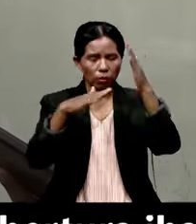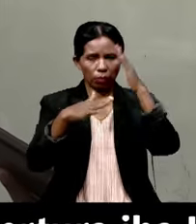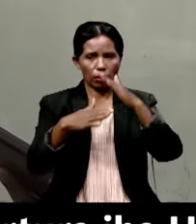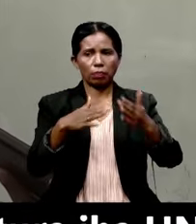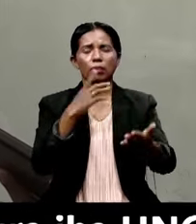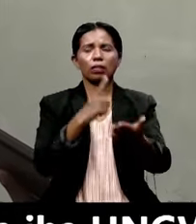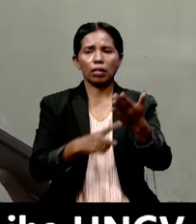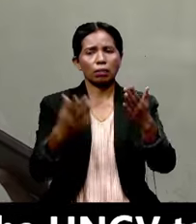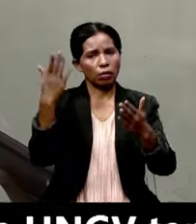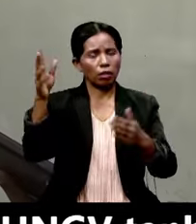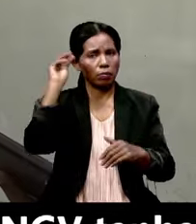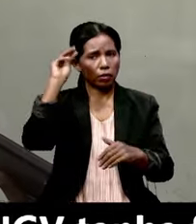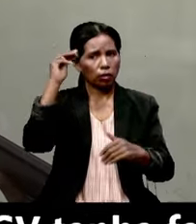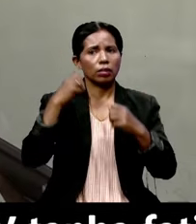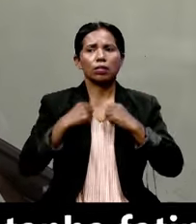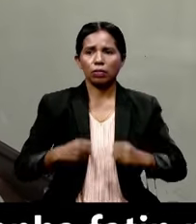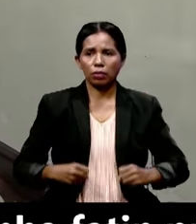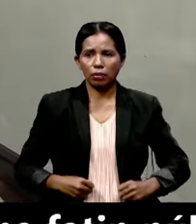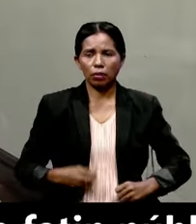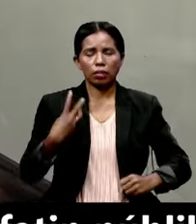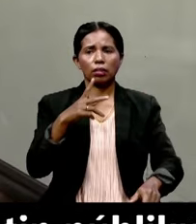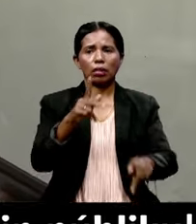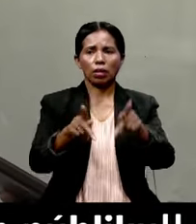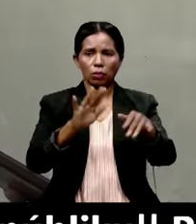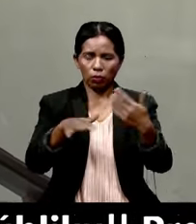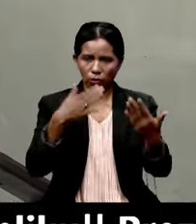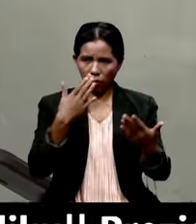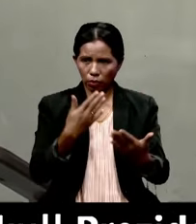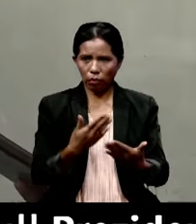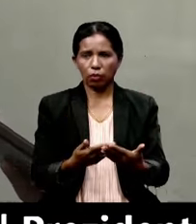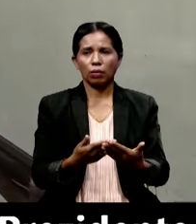ministério saúde nebe que ita povo no ita totu